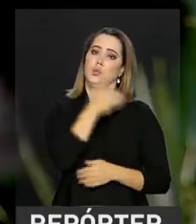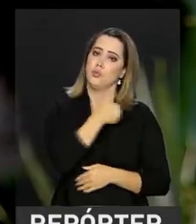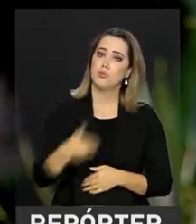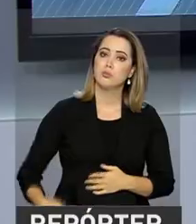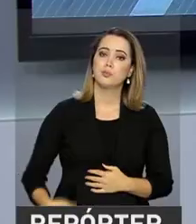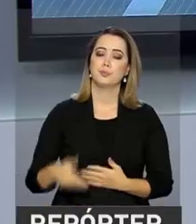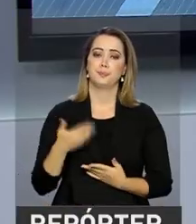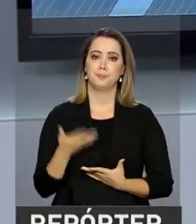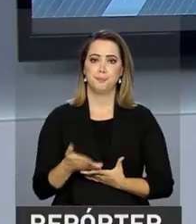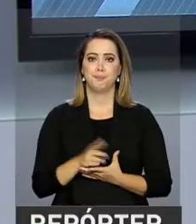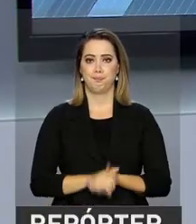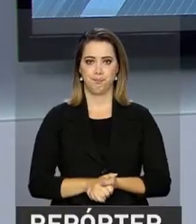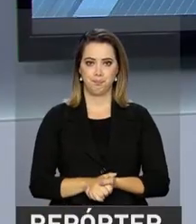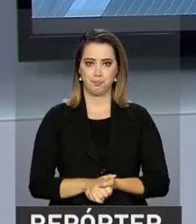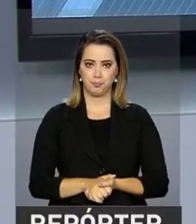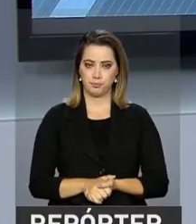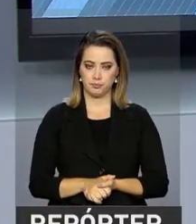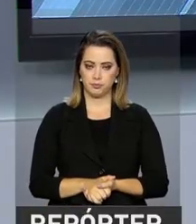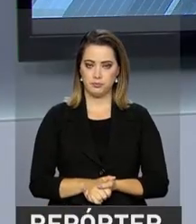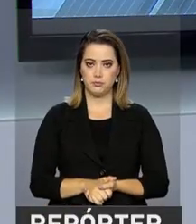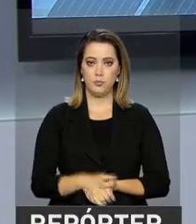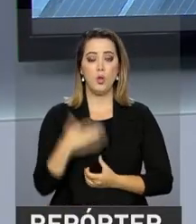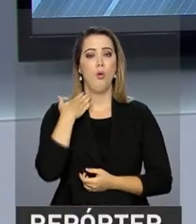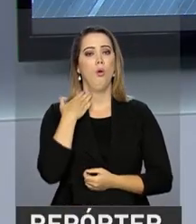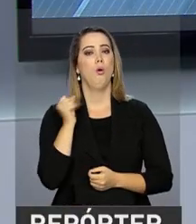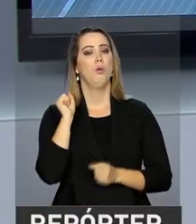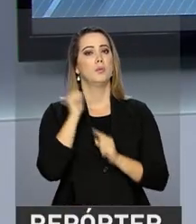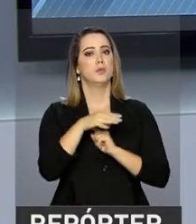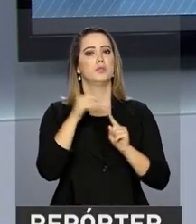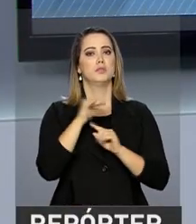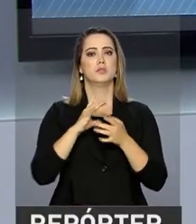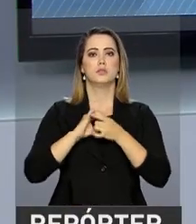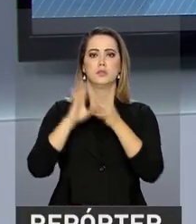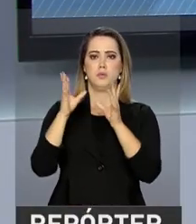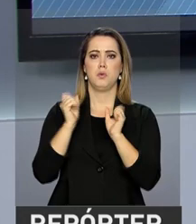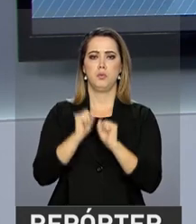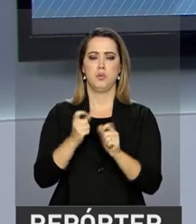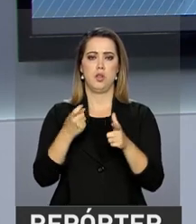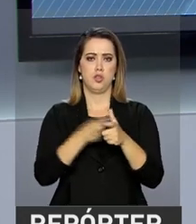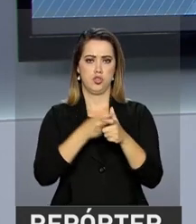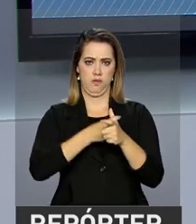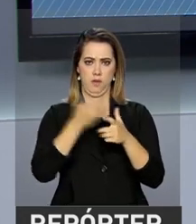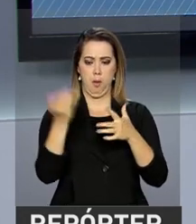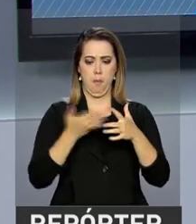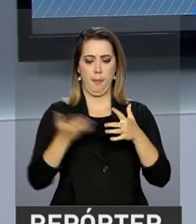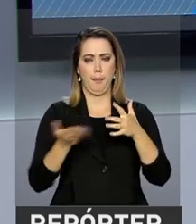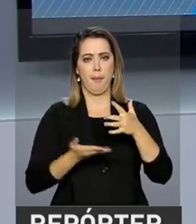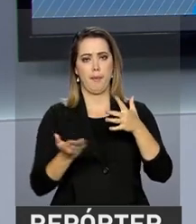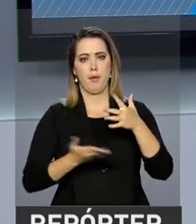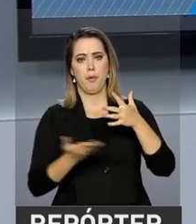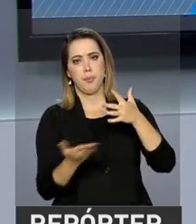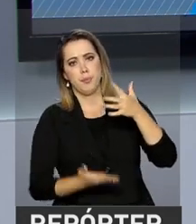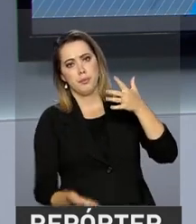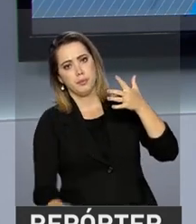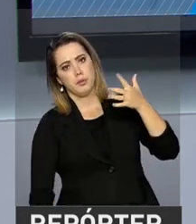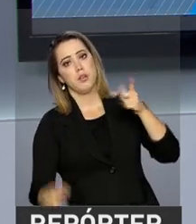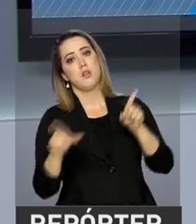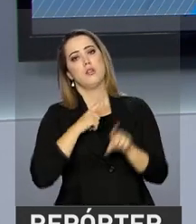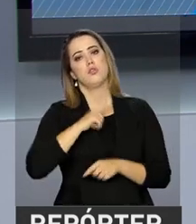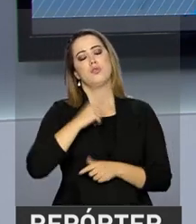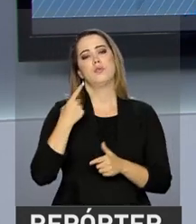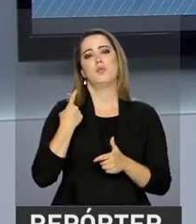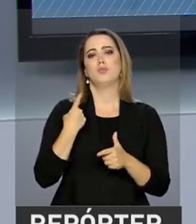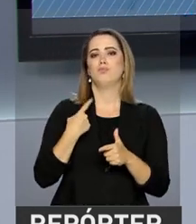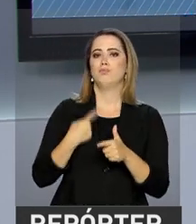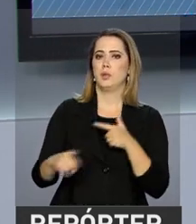governo. O Banco Central autorizou a renegociação das dívidas de produtores rurais e cooperativas que tiveram